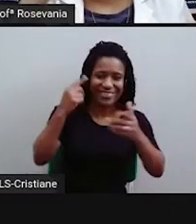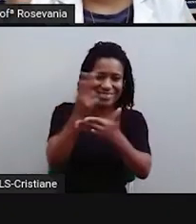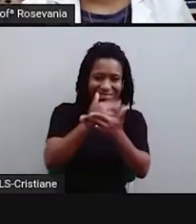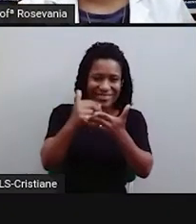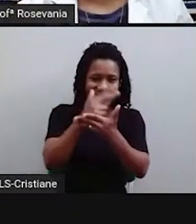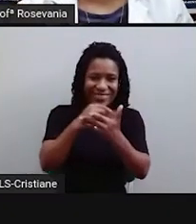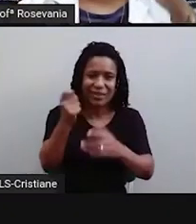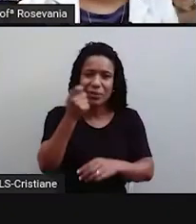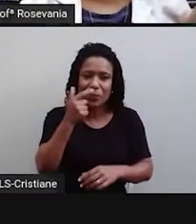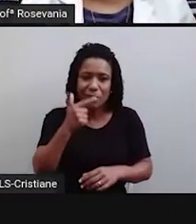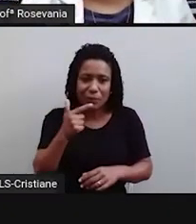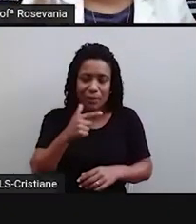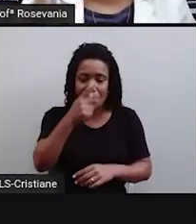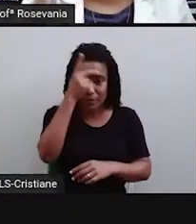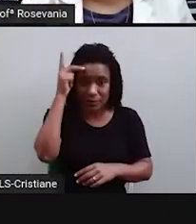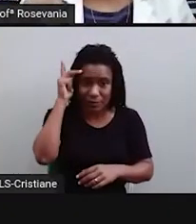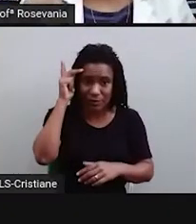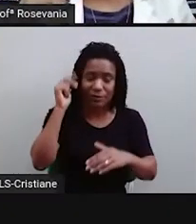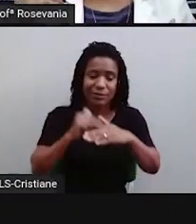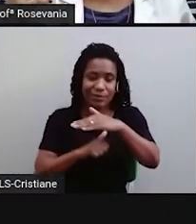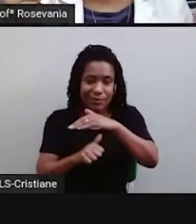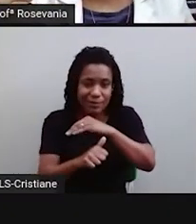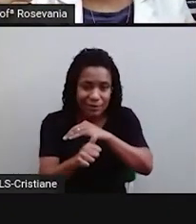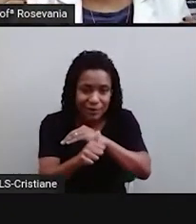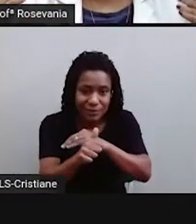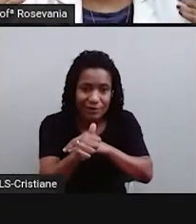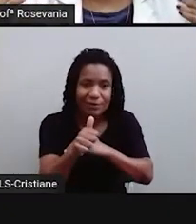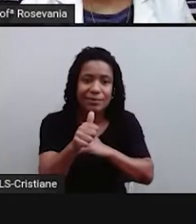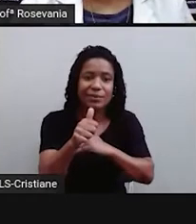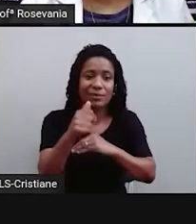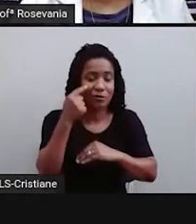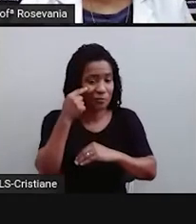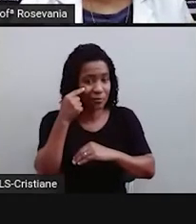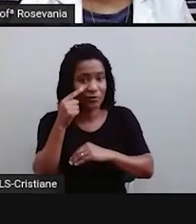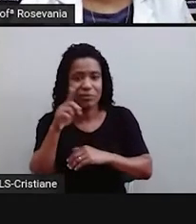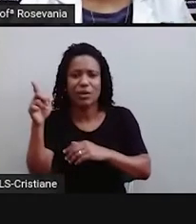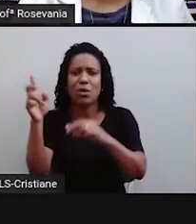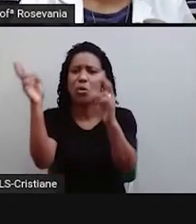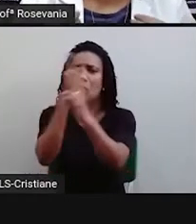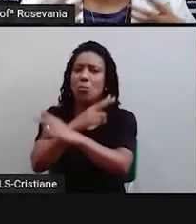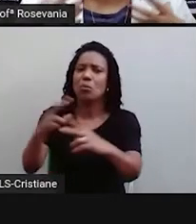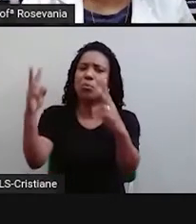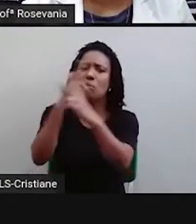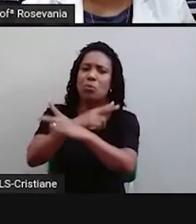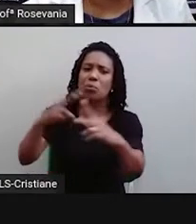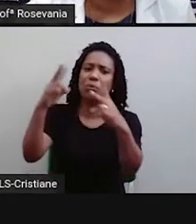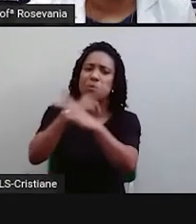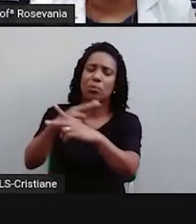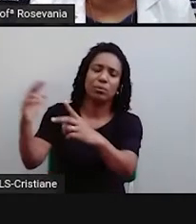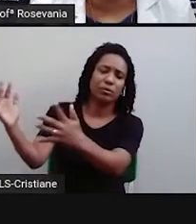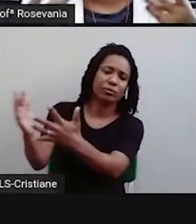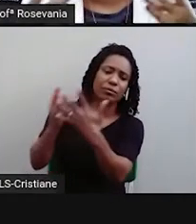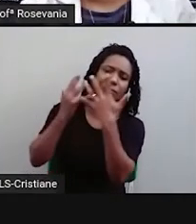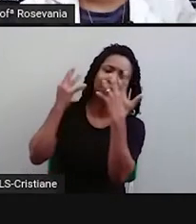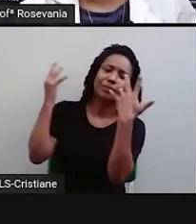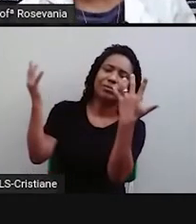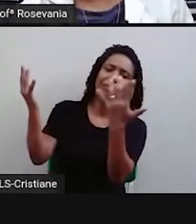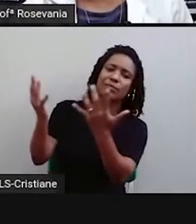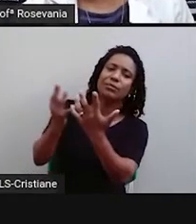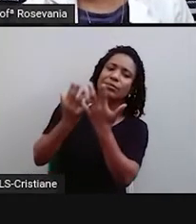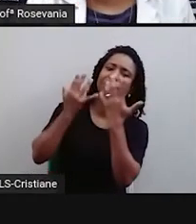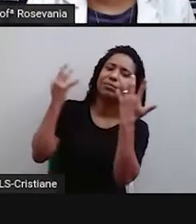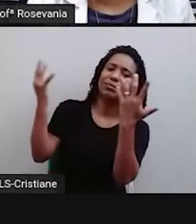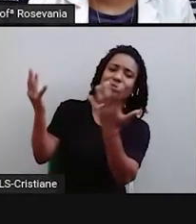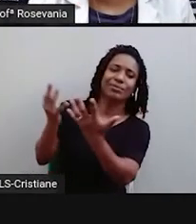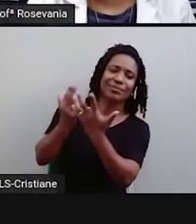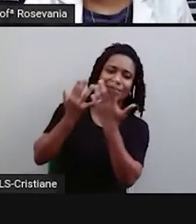tempo todo, né, observando a direção do vento, porque o cheiro deles também pode atrair alguns